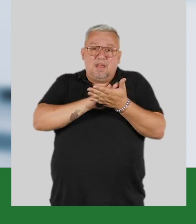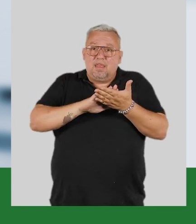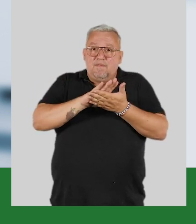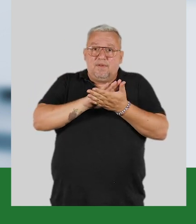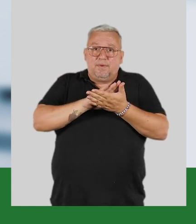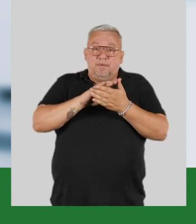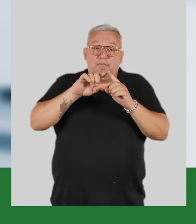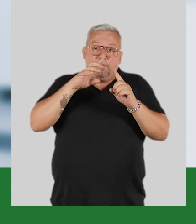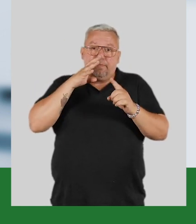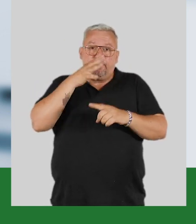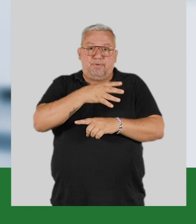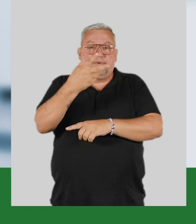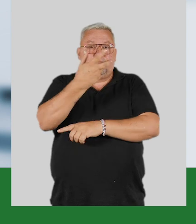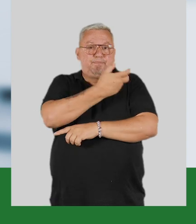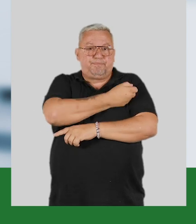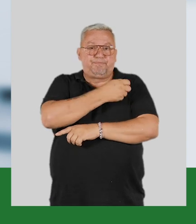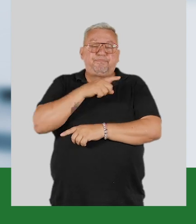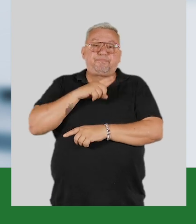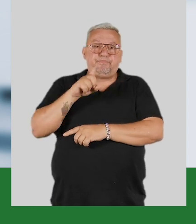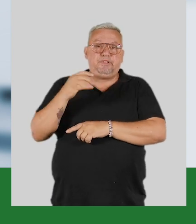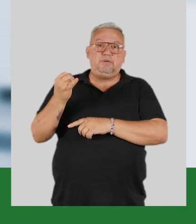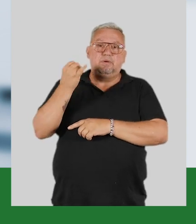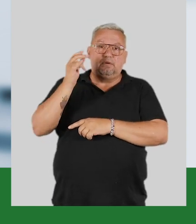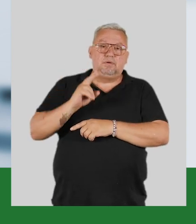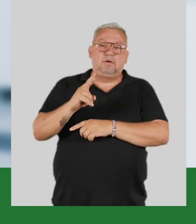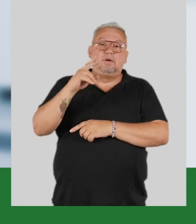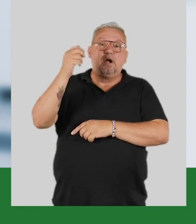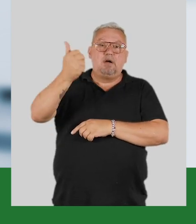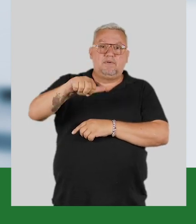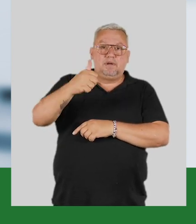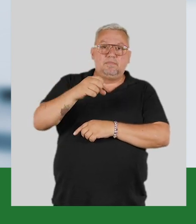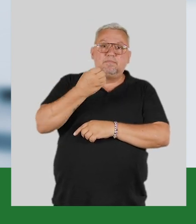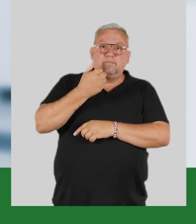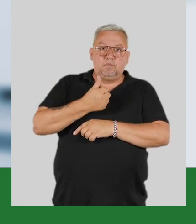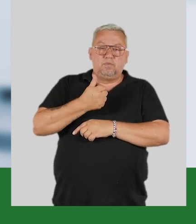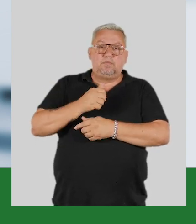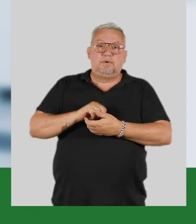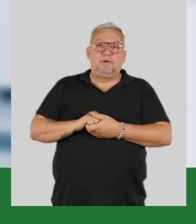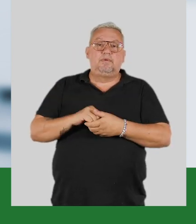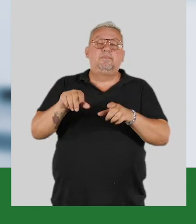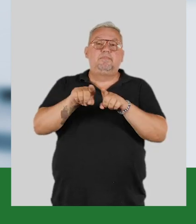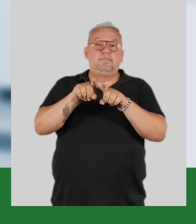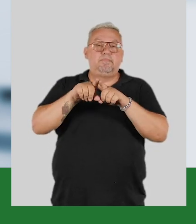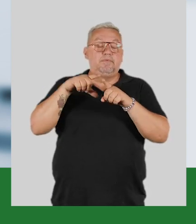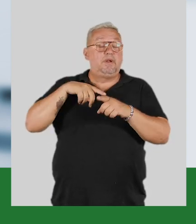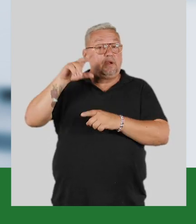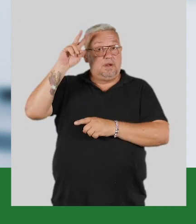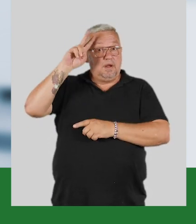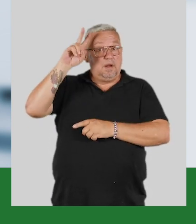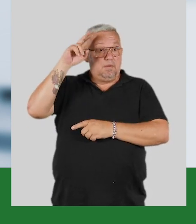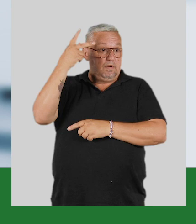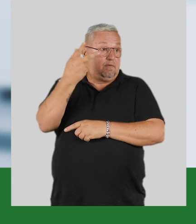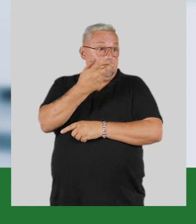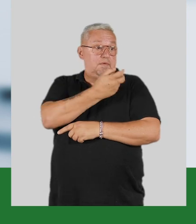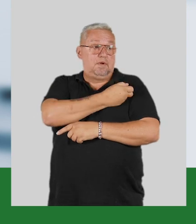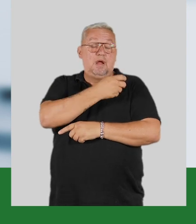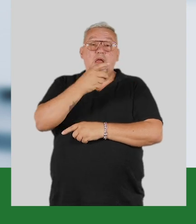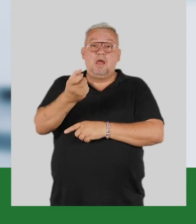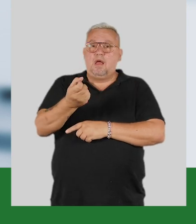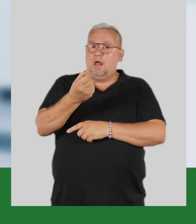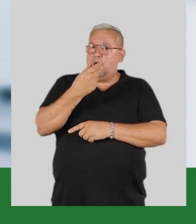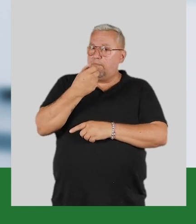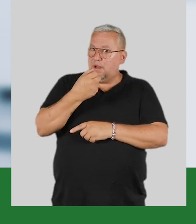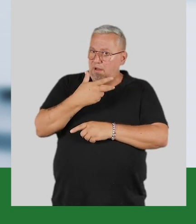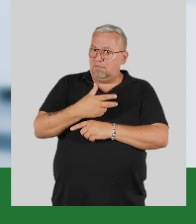vacina. Então é importante sempre notificar e avaliar muito bem esses casos. A gente tem que lembrar que vacina é medicamento, como